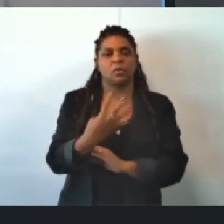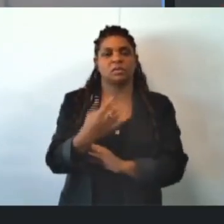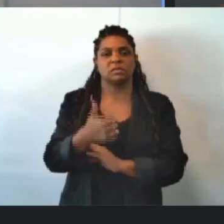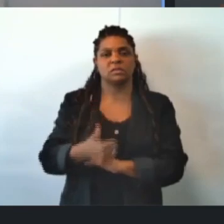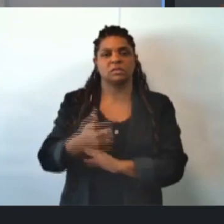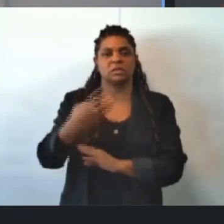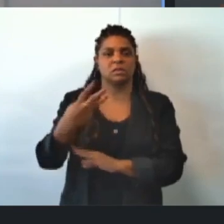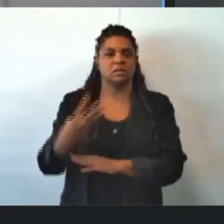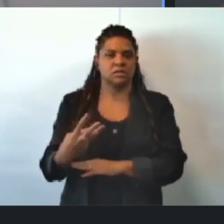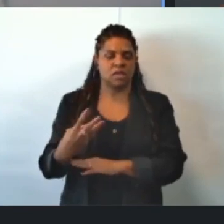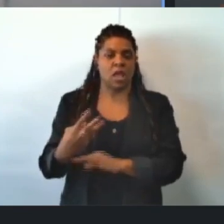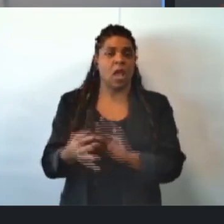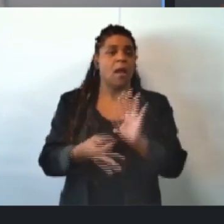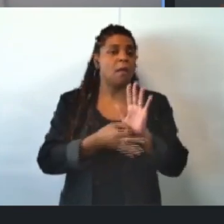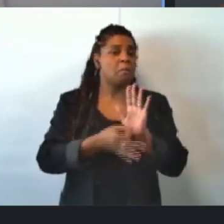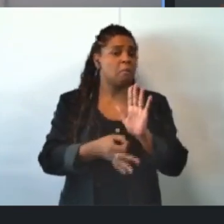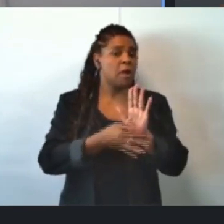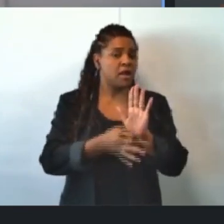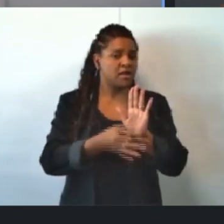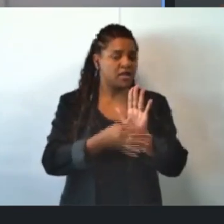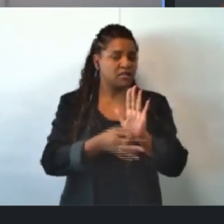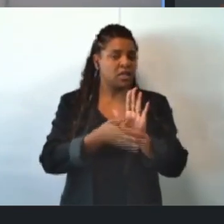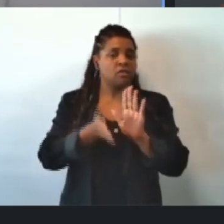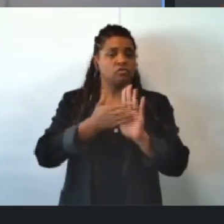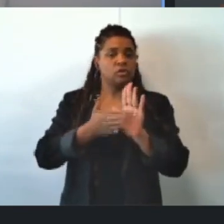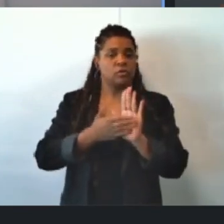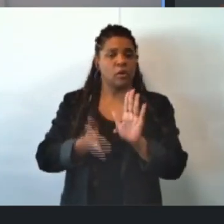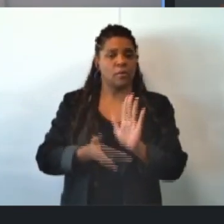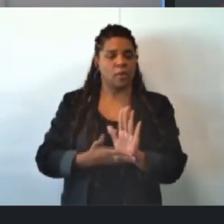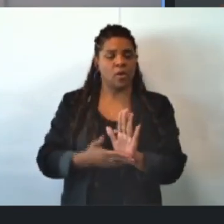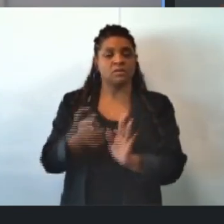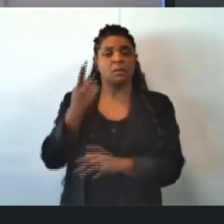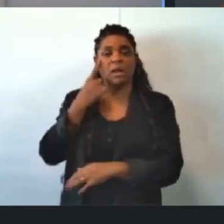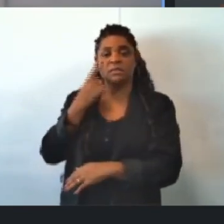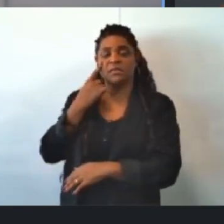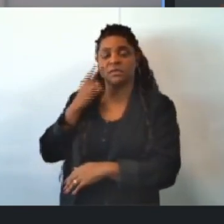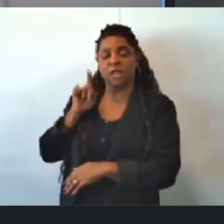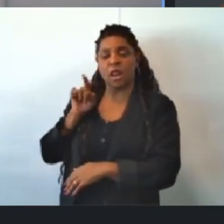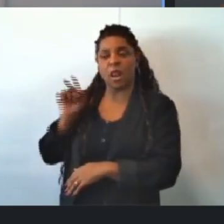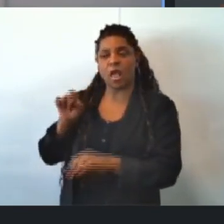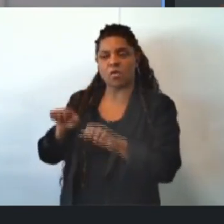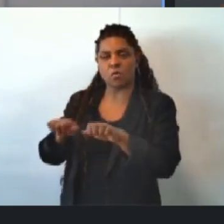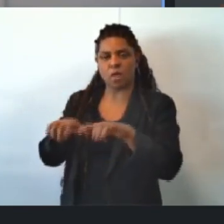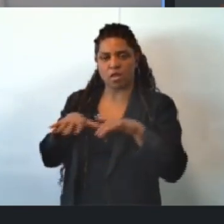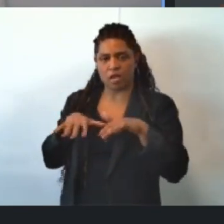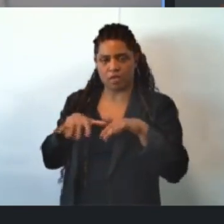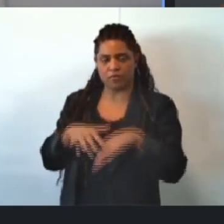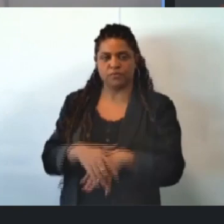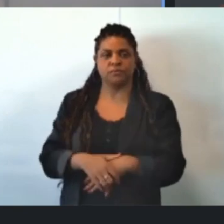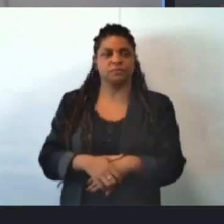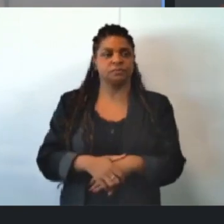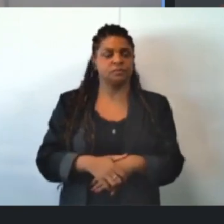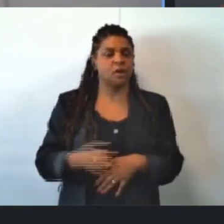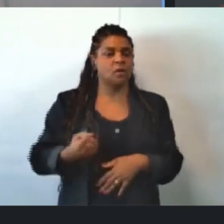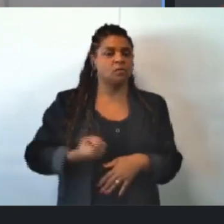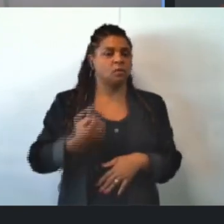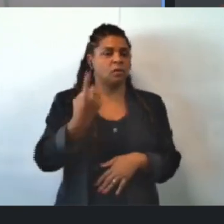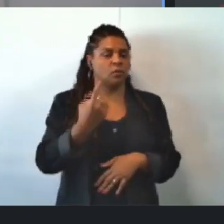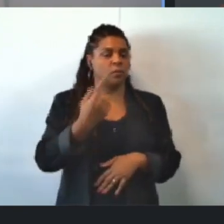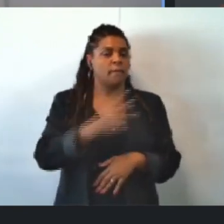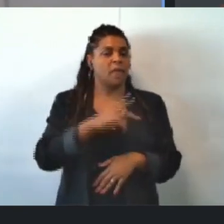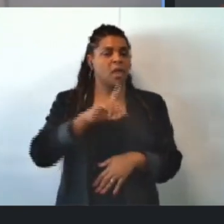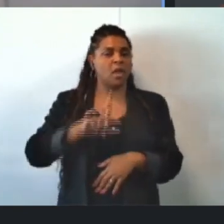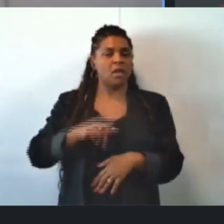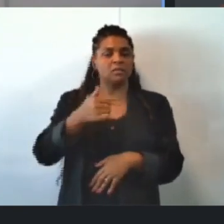1413. Parecer sobre proposições sujeitas à apreciação do plenário. 1. Projeto de Lei